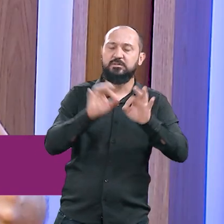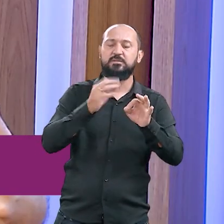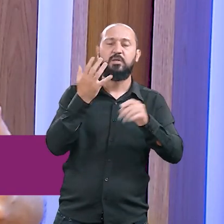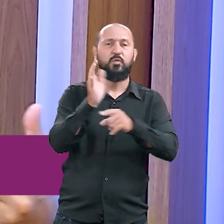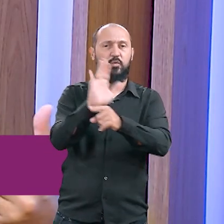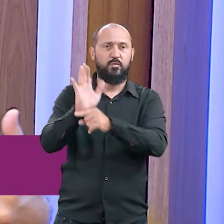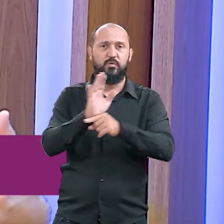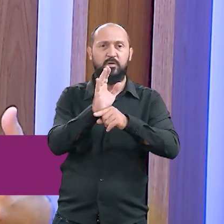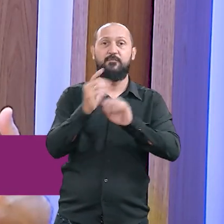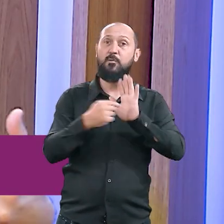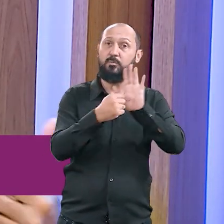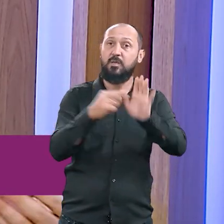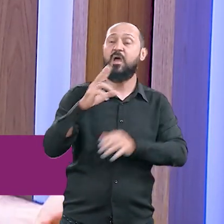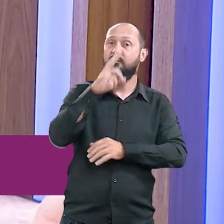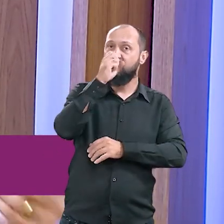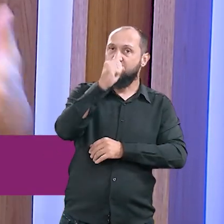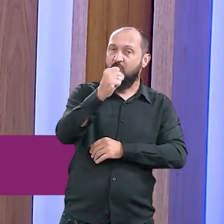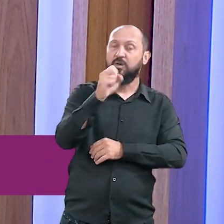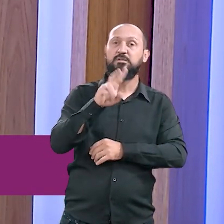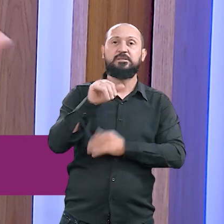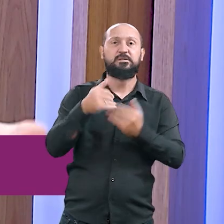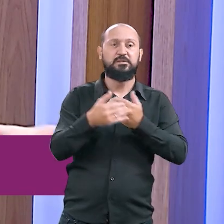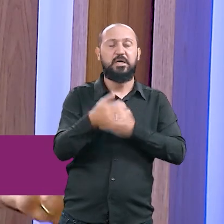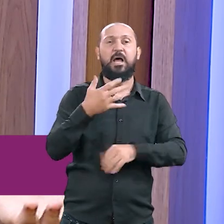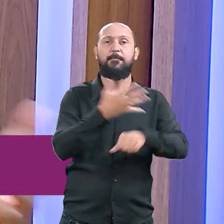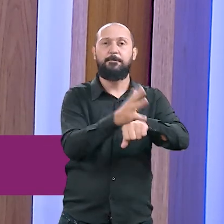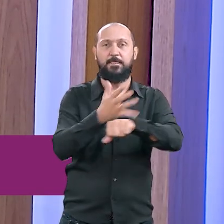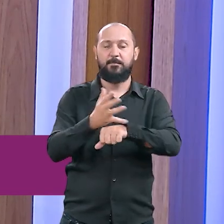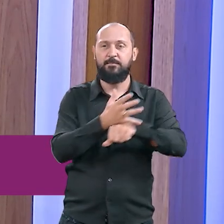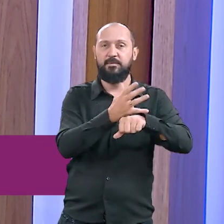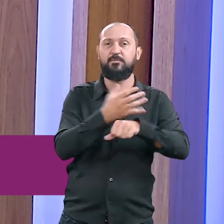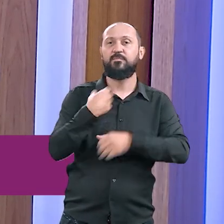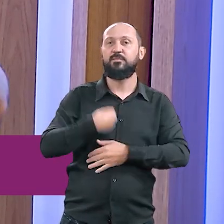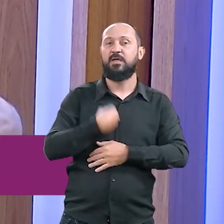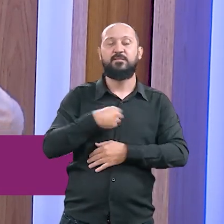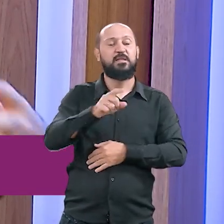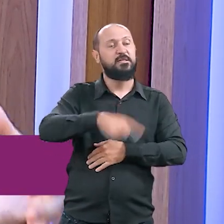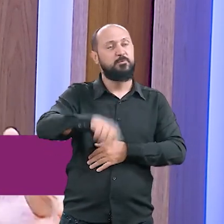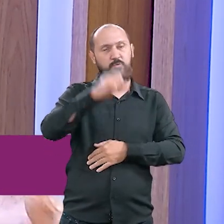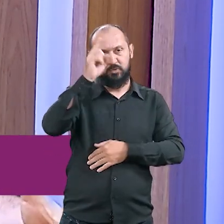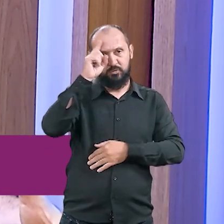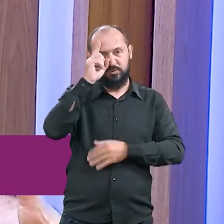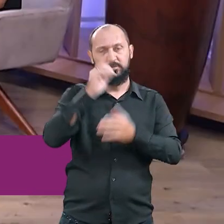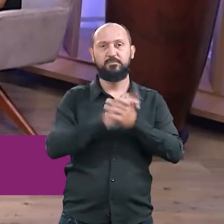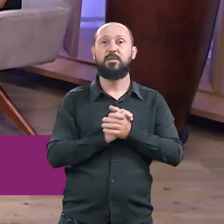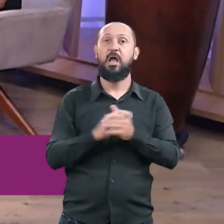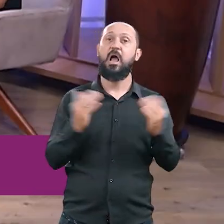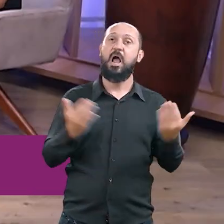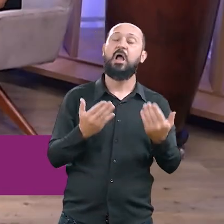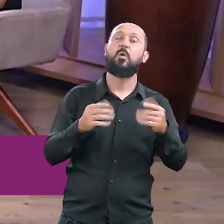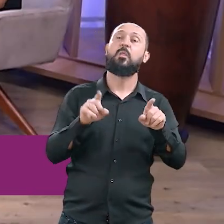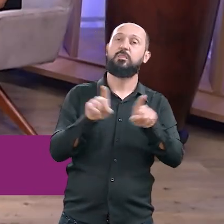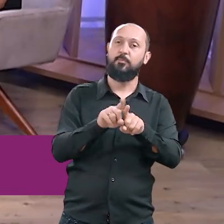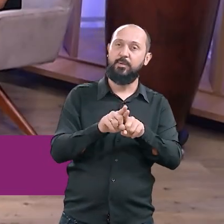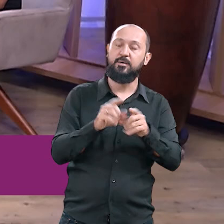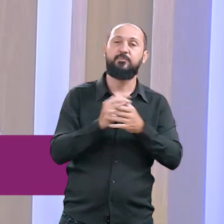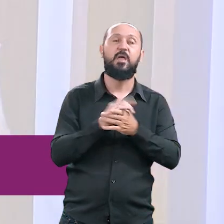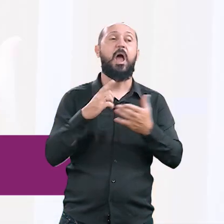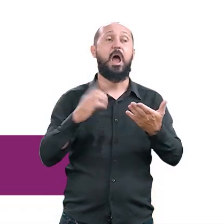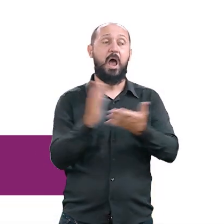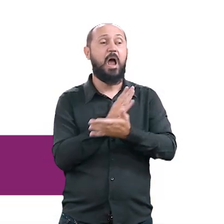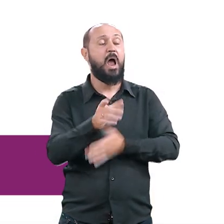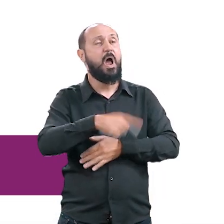bacana assim. A mesma coisa acontece com a inteligência artificial. Ela trouxe benefícios de produtividade para a gente que está no trabalho, no dia a dia, ali